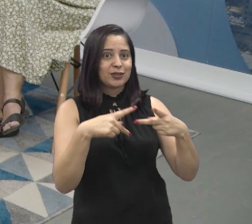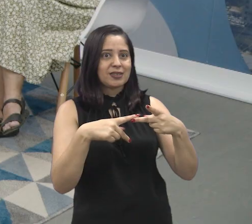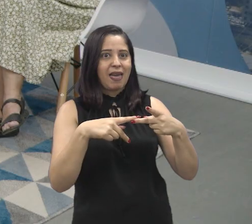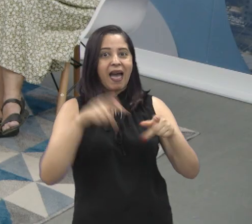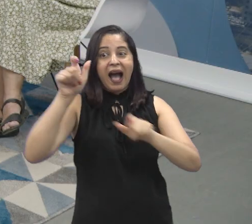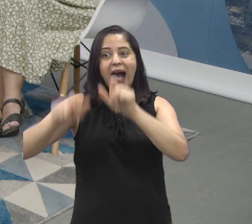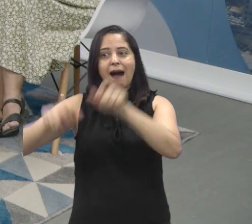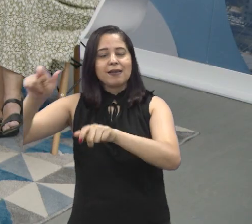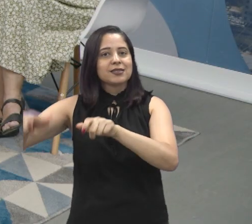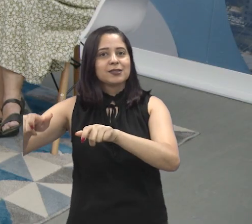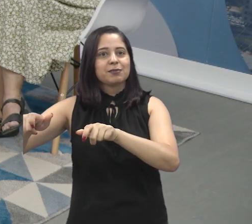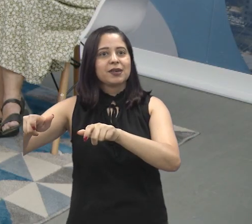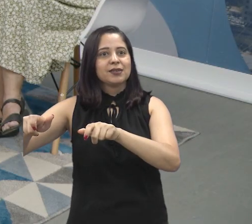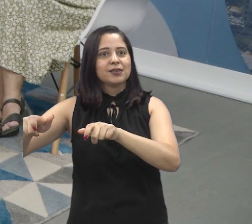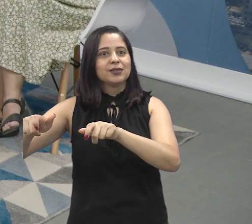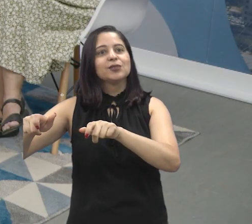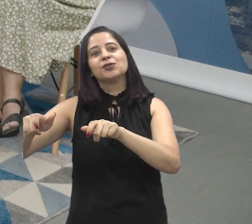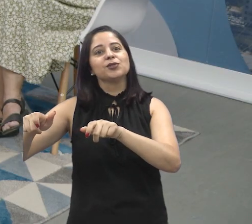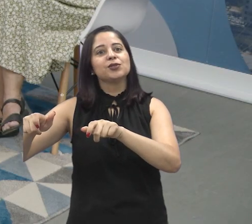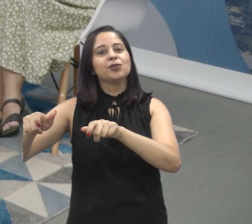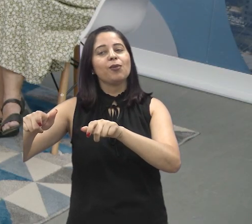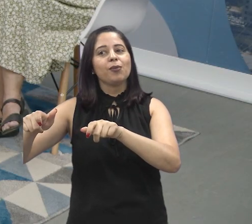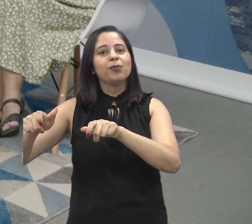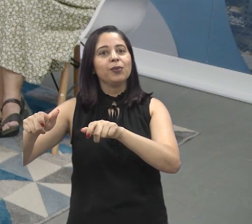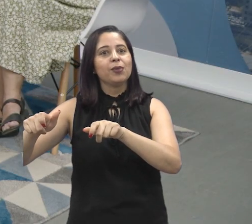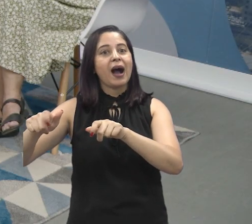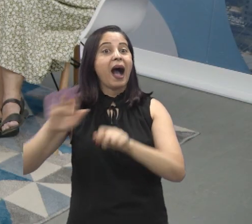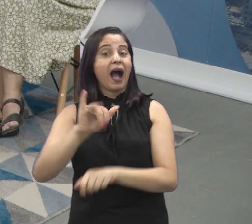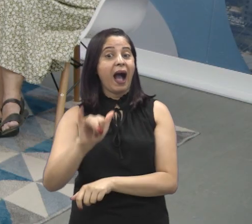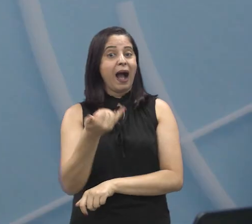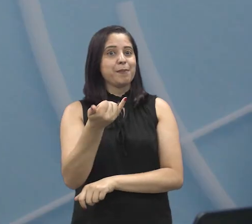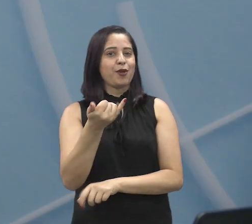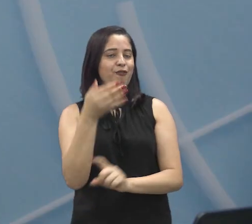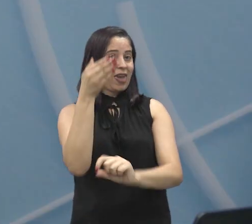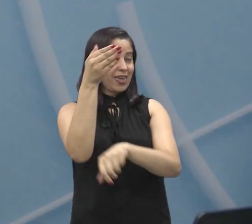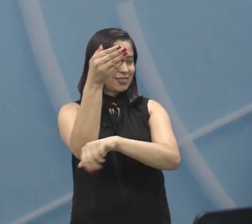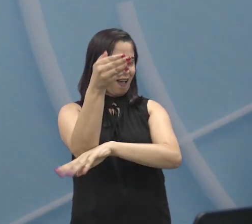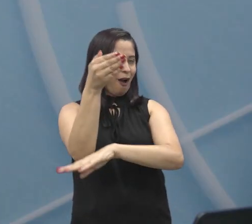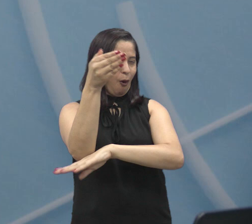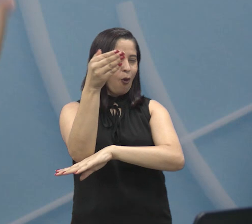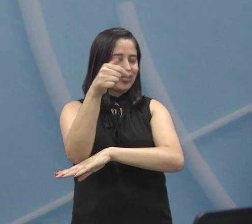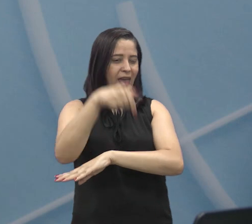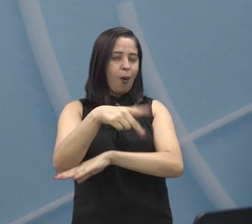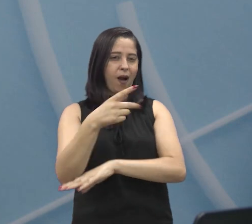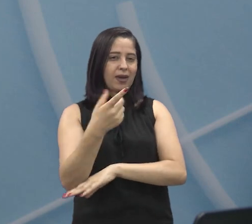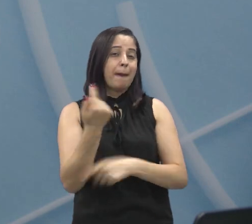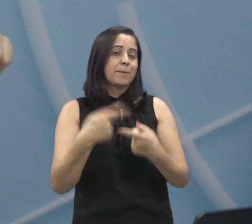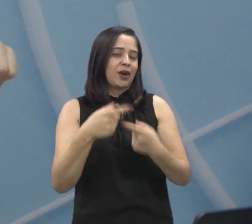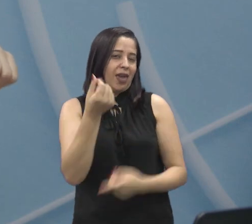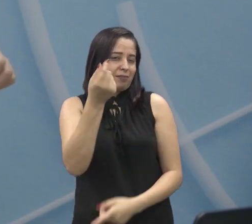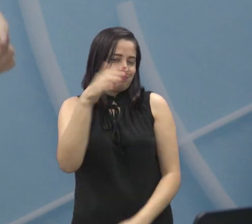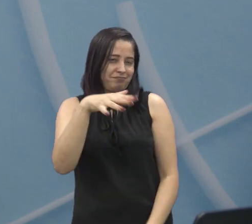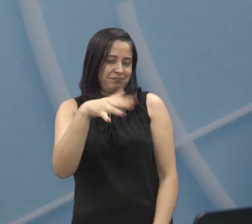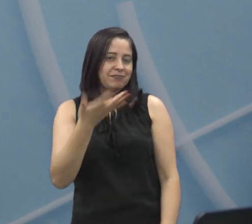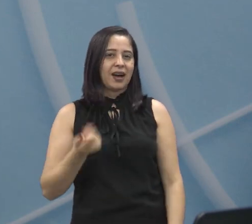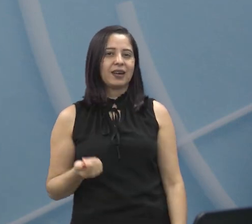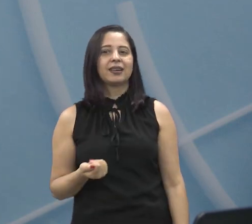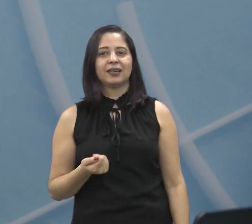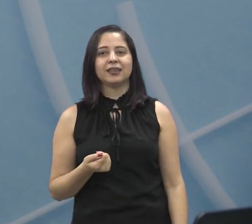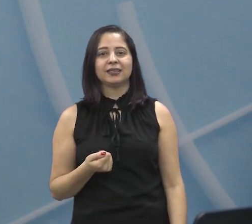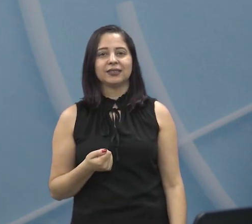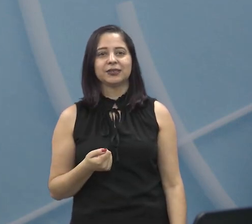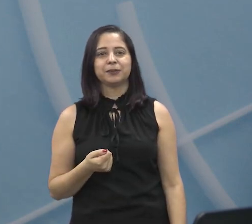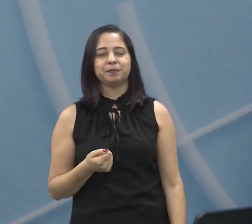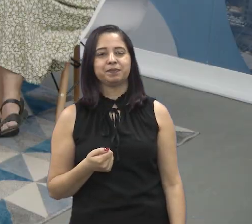acabam indo para lá, se hospedando aqui também, pelo valor, né? Muitas vezes costuma ser mais barato. E aí, rapidamente, antes da gente